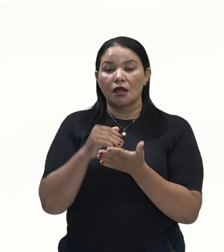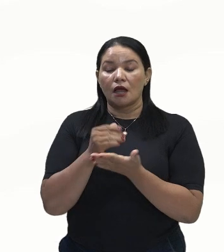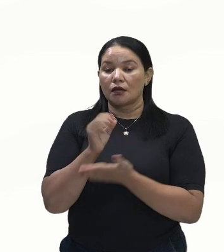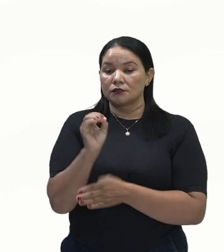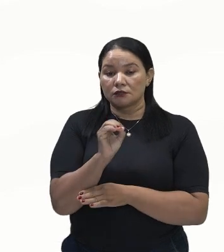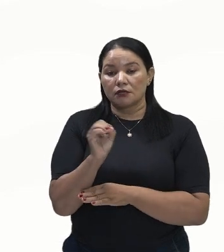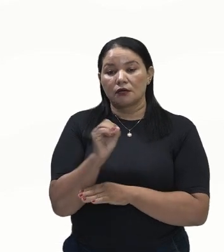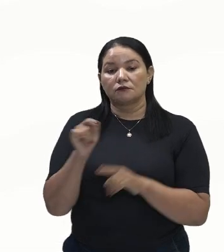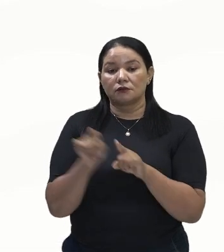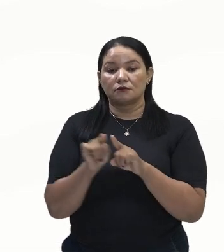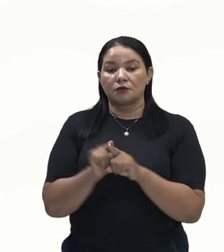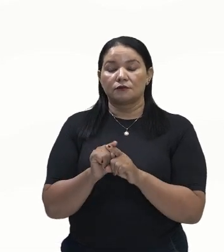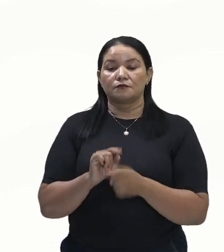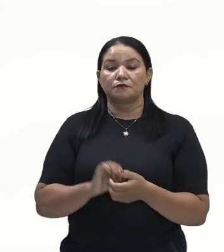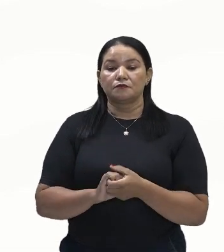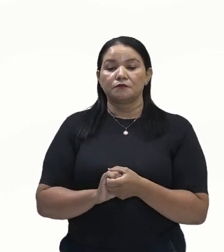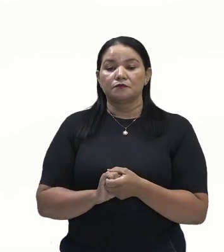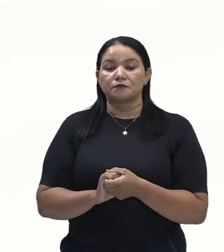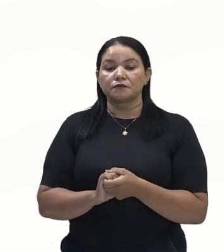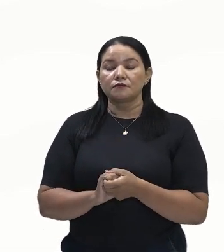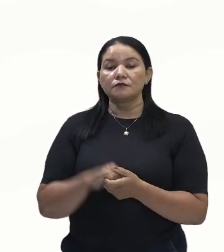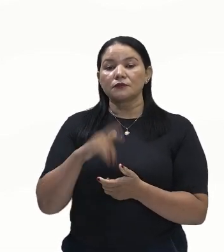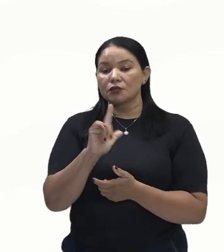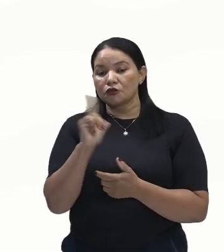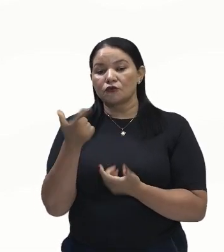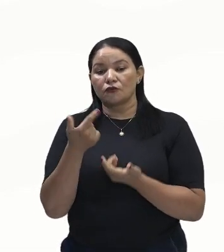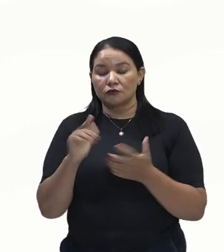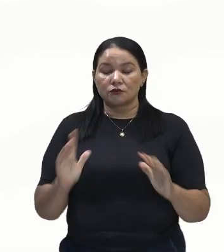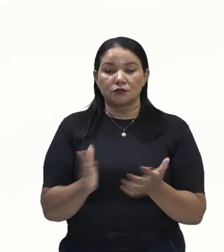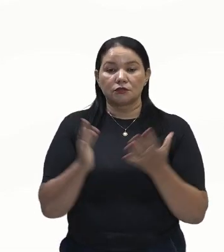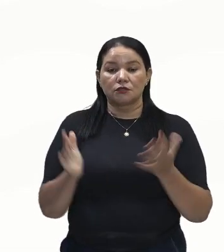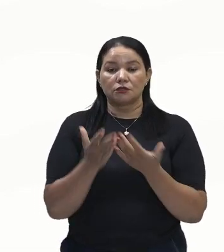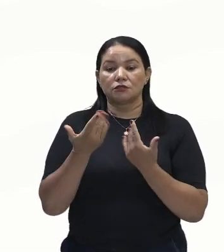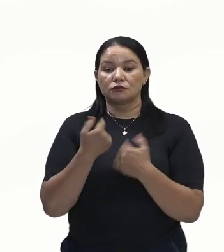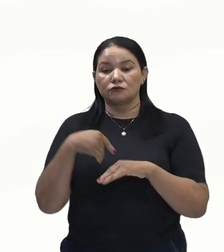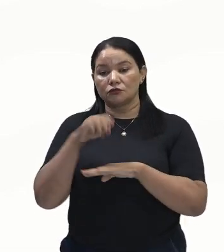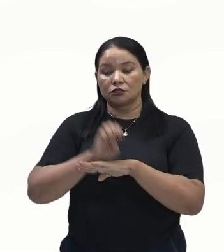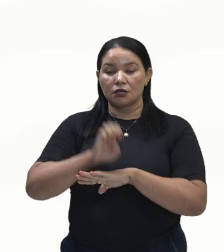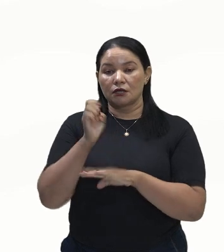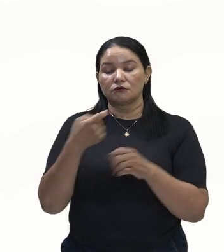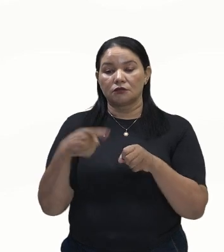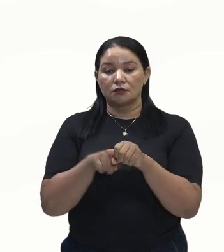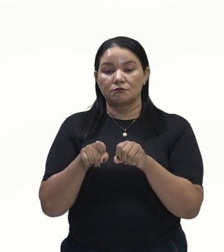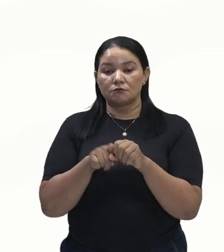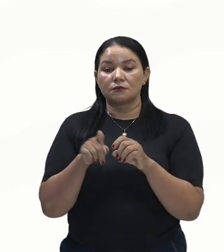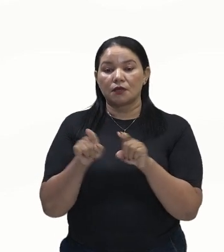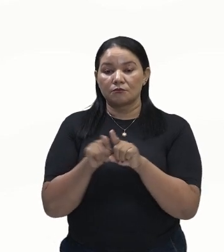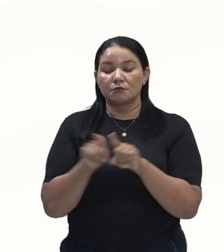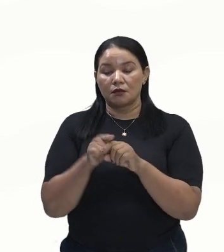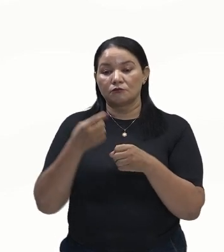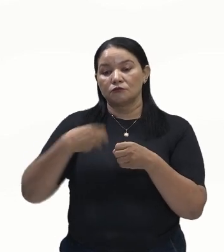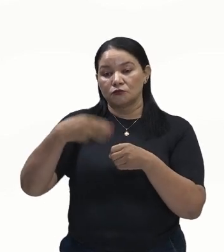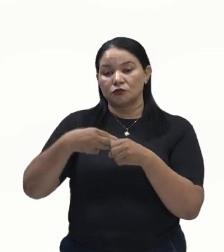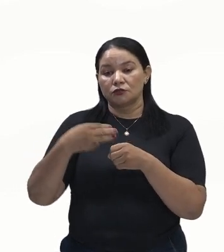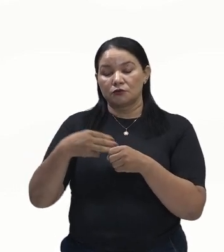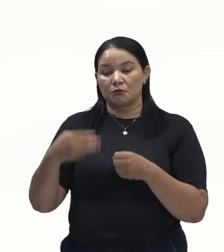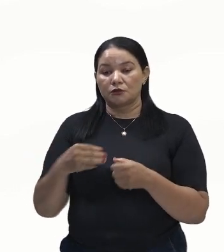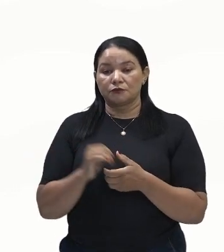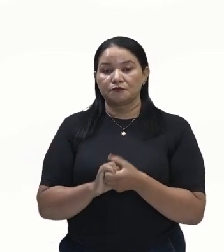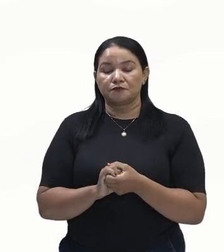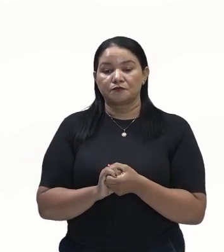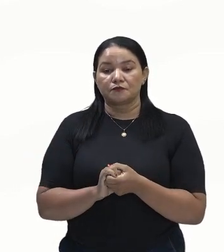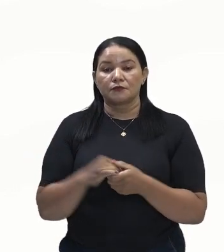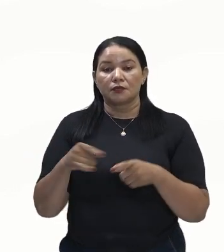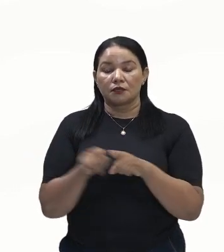serviços, ICMS, e outros incentivos estatais e municipais. Esses